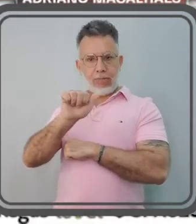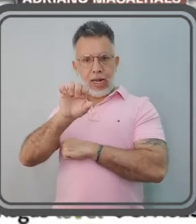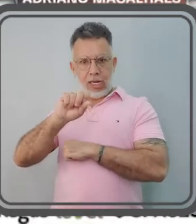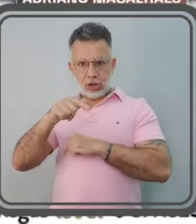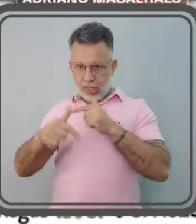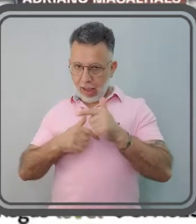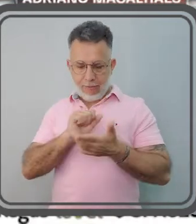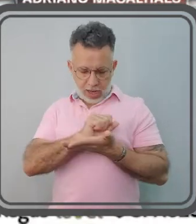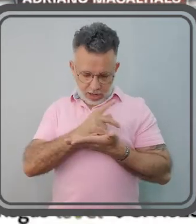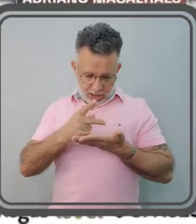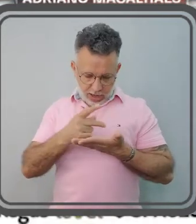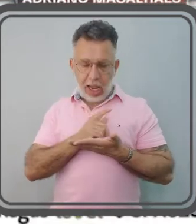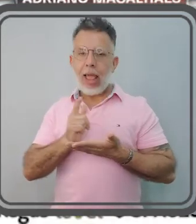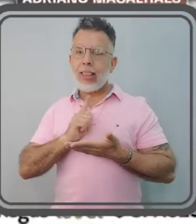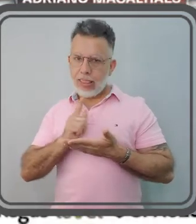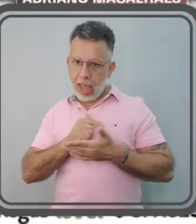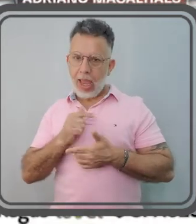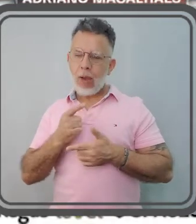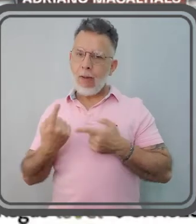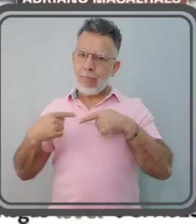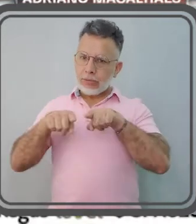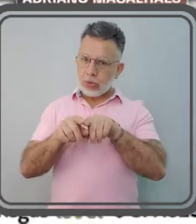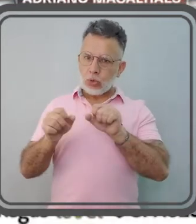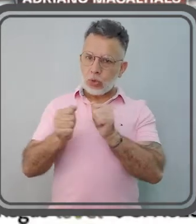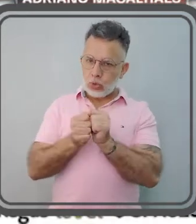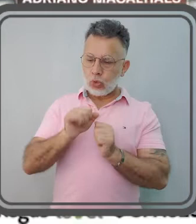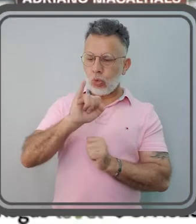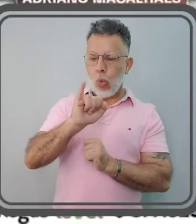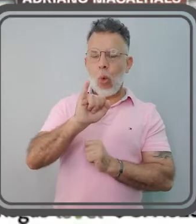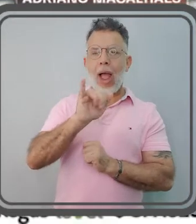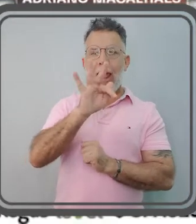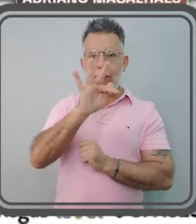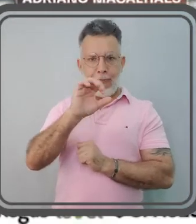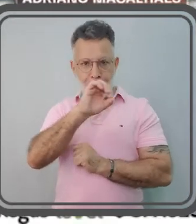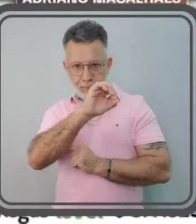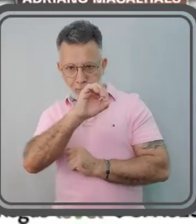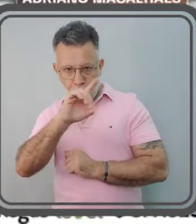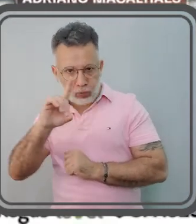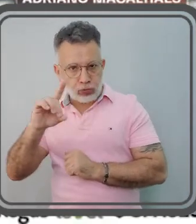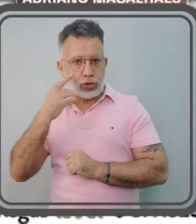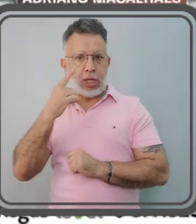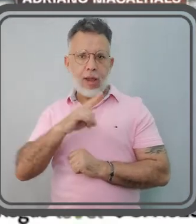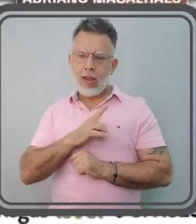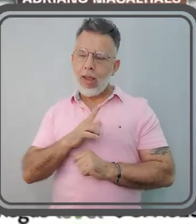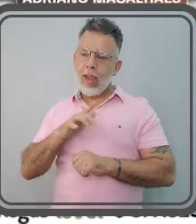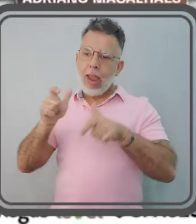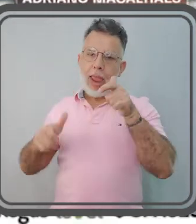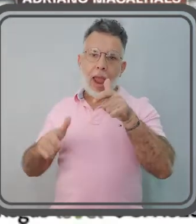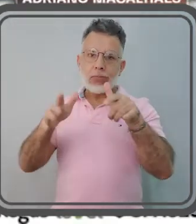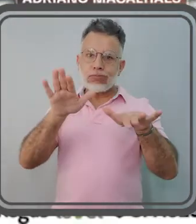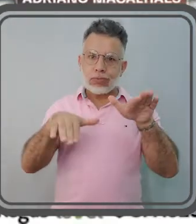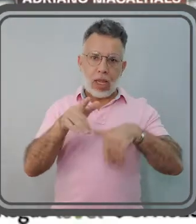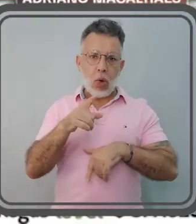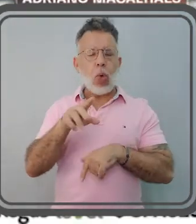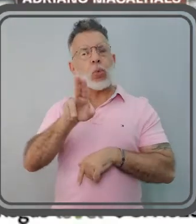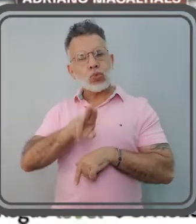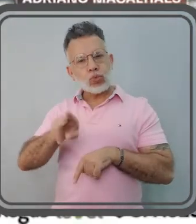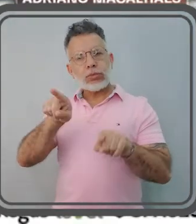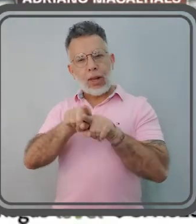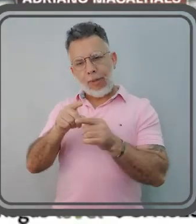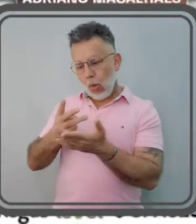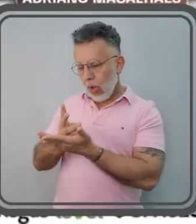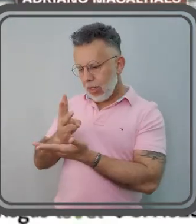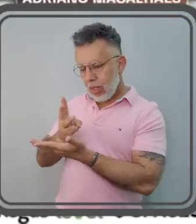ali a gente acaba analisando caso a caso, né? Hoje o WhatsApp também funciona muito bem, quando é cidade do interior, enfim. Então, esse tipo de trabalho